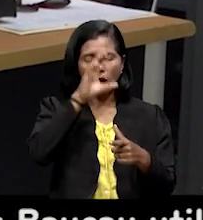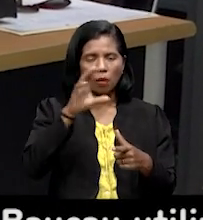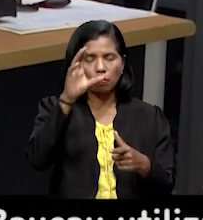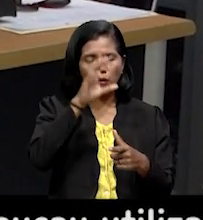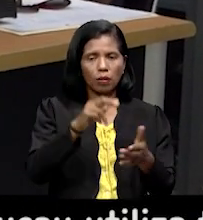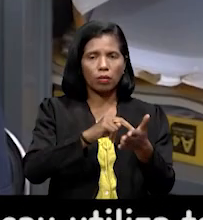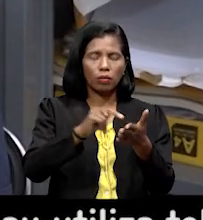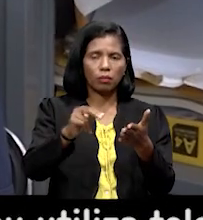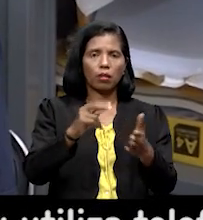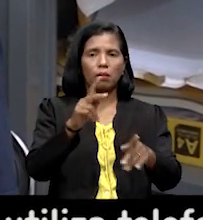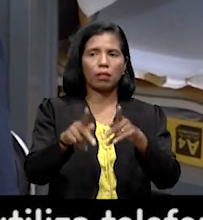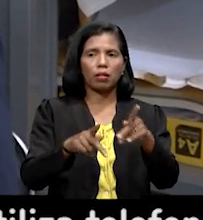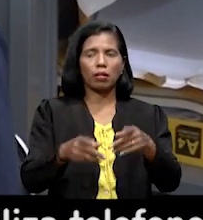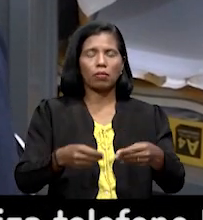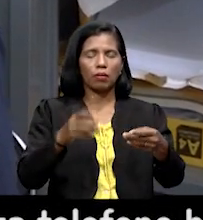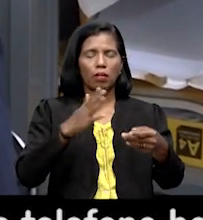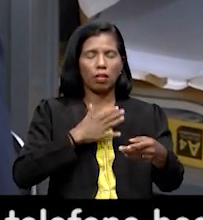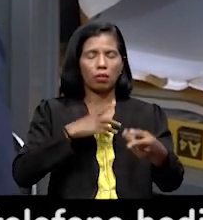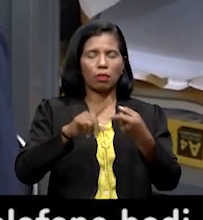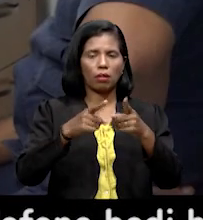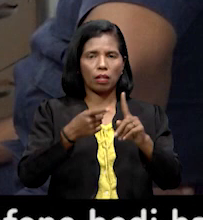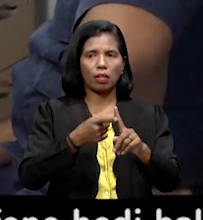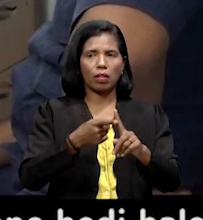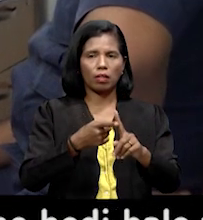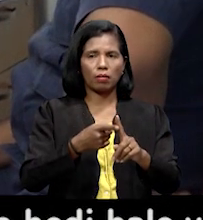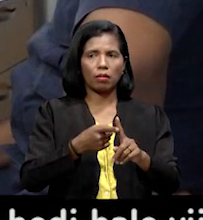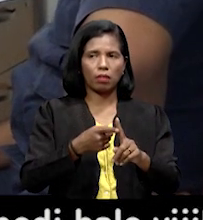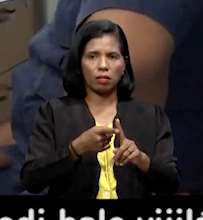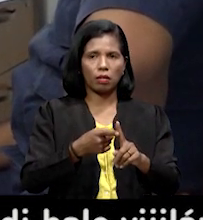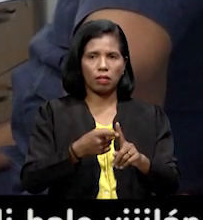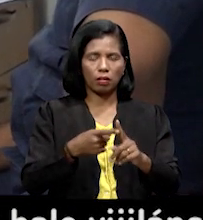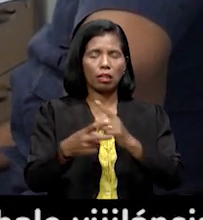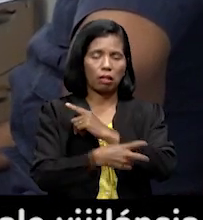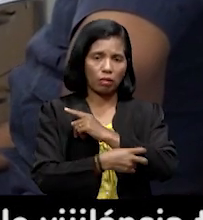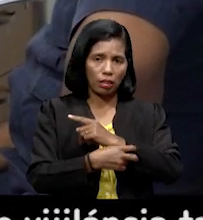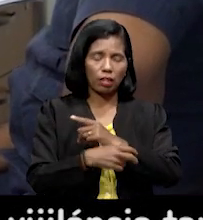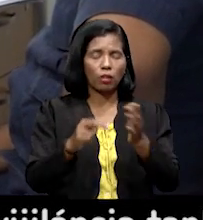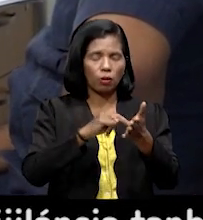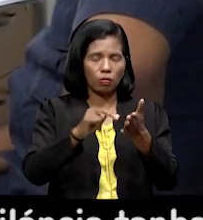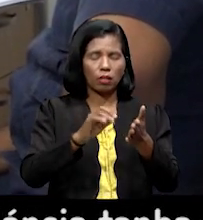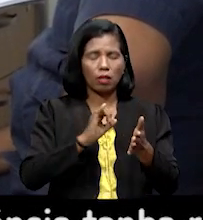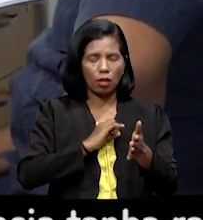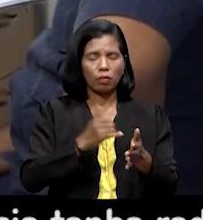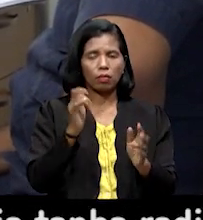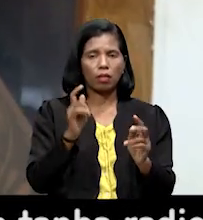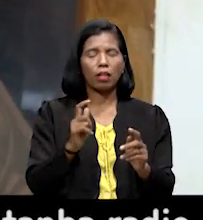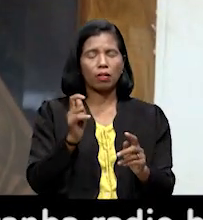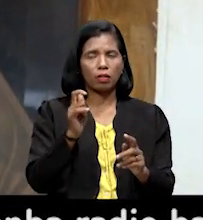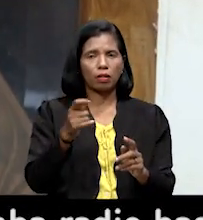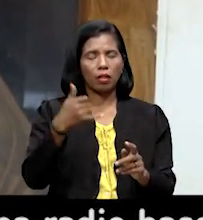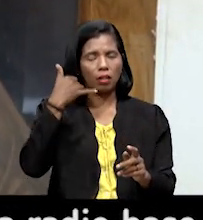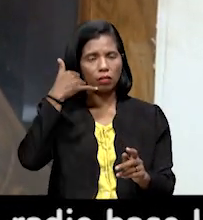suspeito né niane, fobha ne colega da hola mano né, rahela nakte ne número né. Depois hau tenta hau laca hau ulur telefone hau